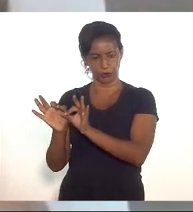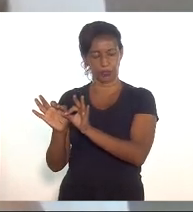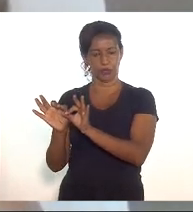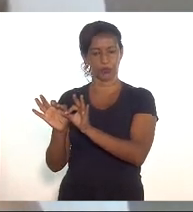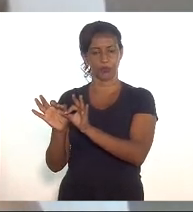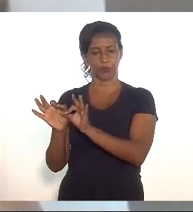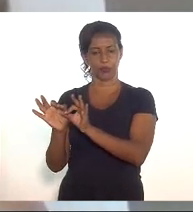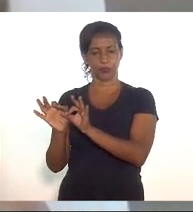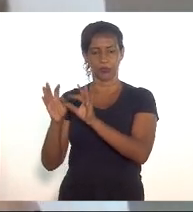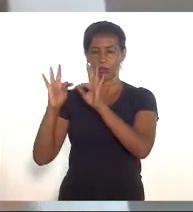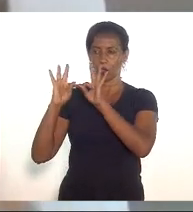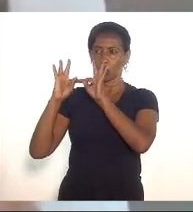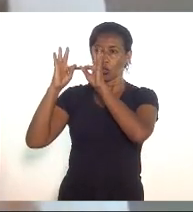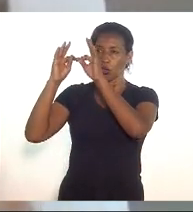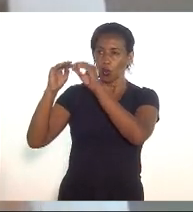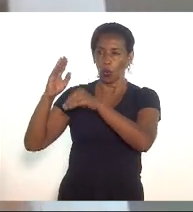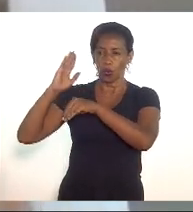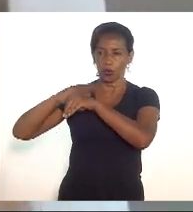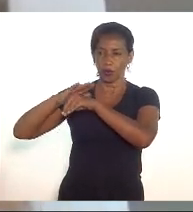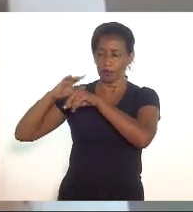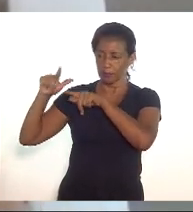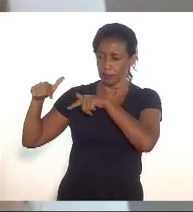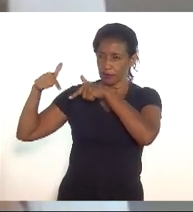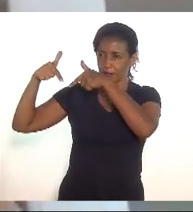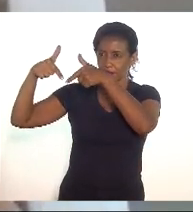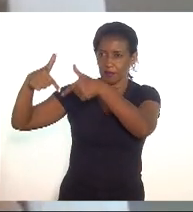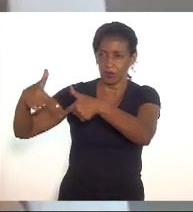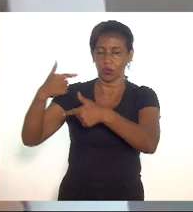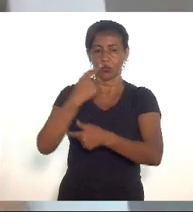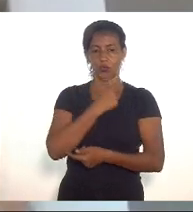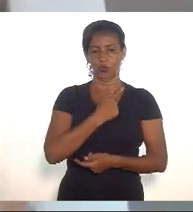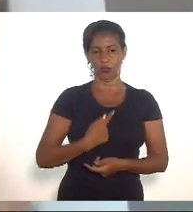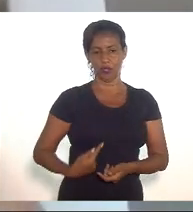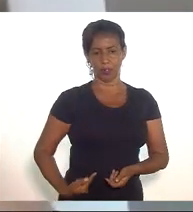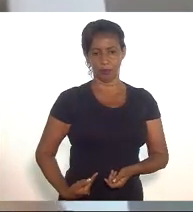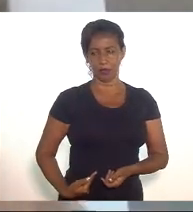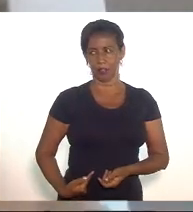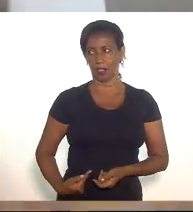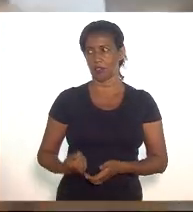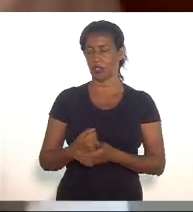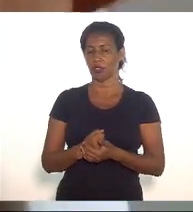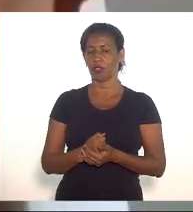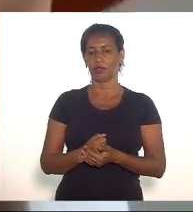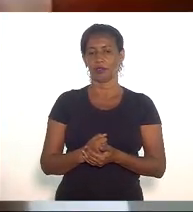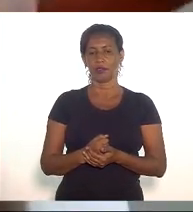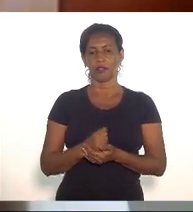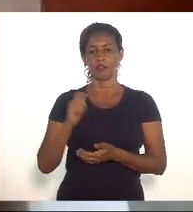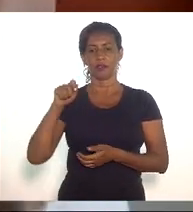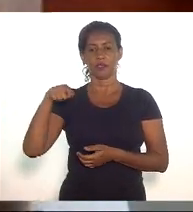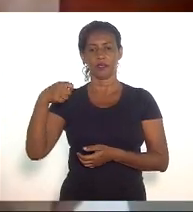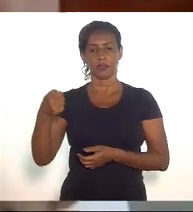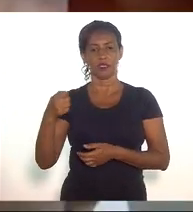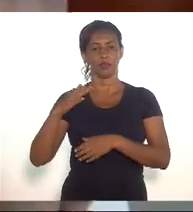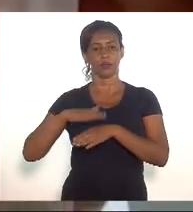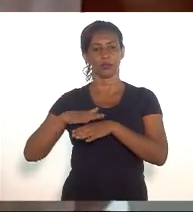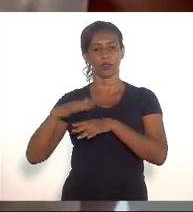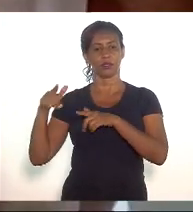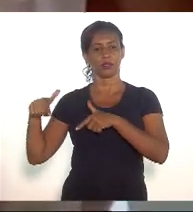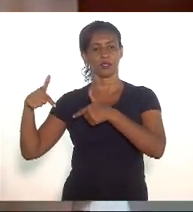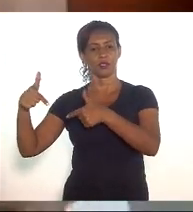o plano do projeto de todas as ações governamentais, que significa todas as